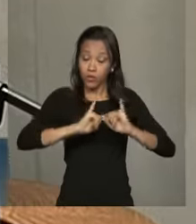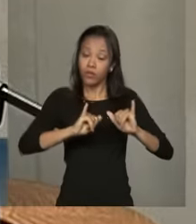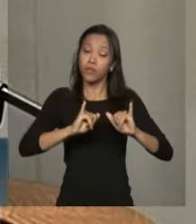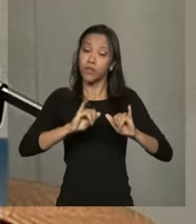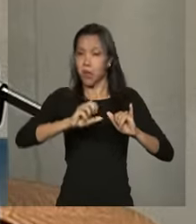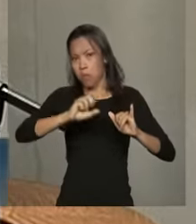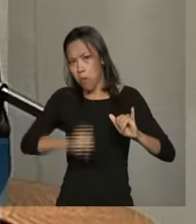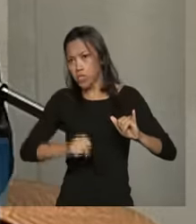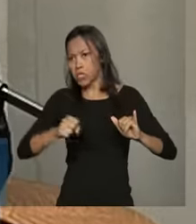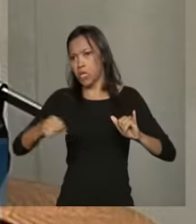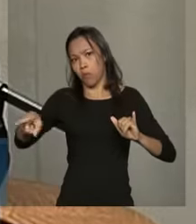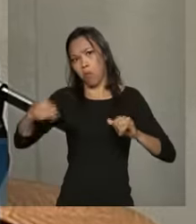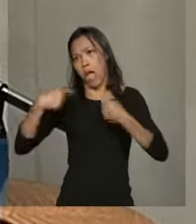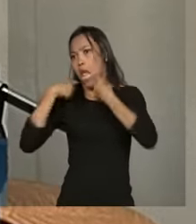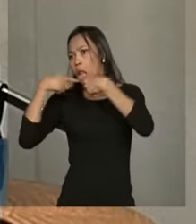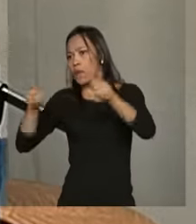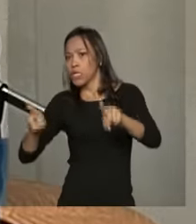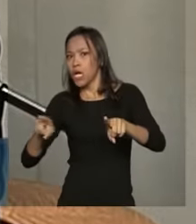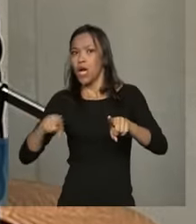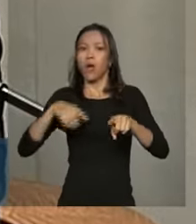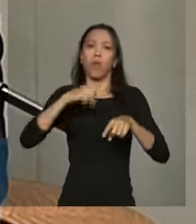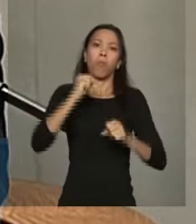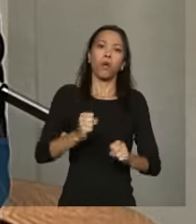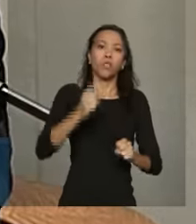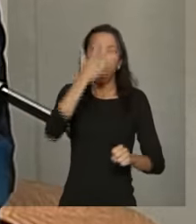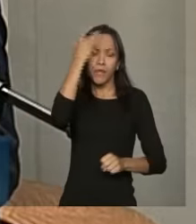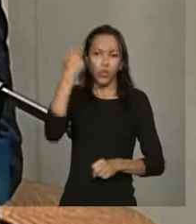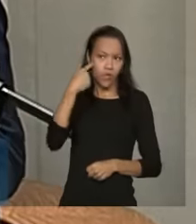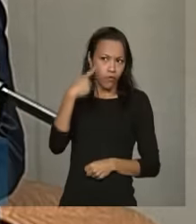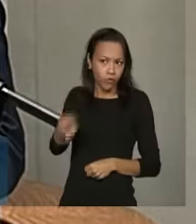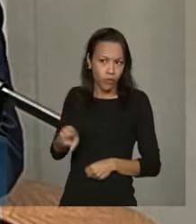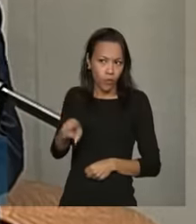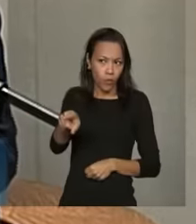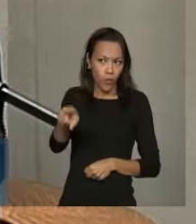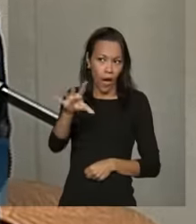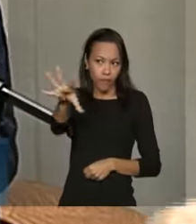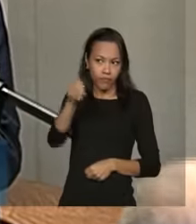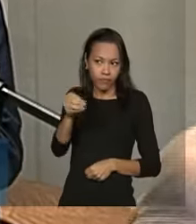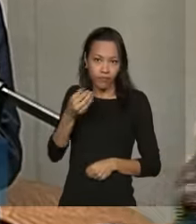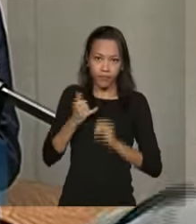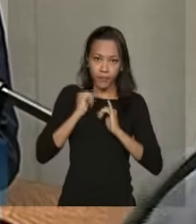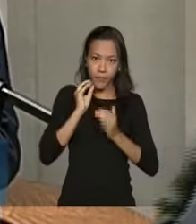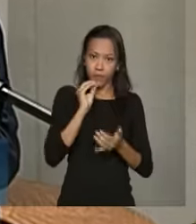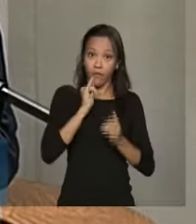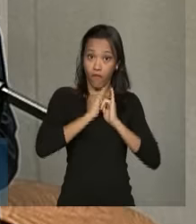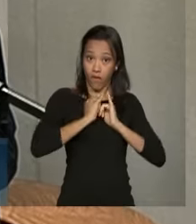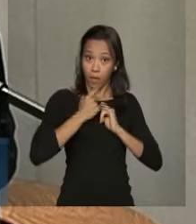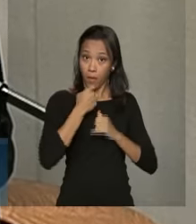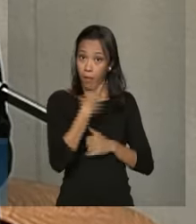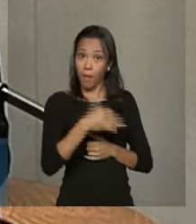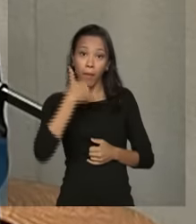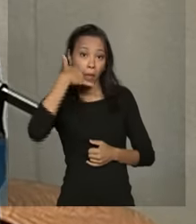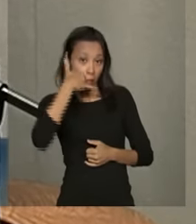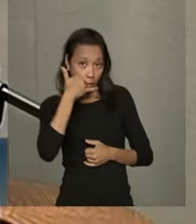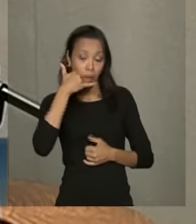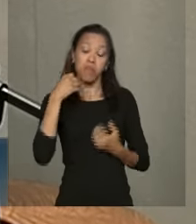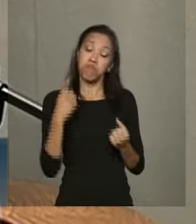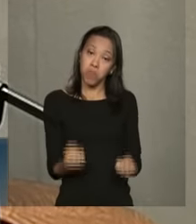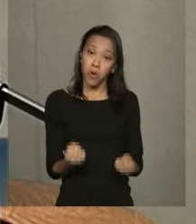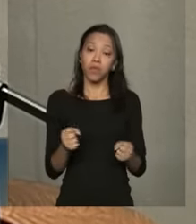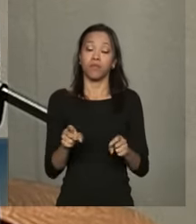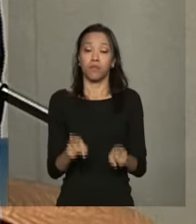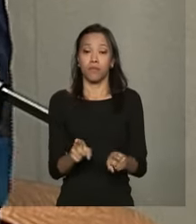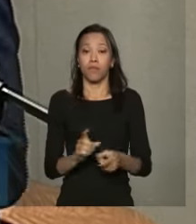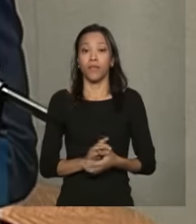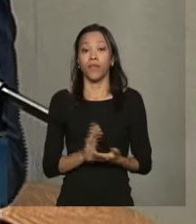podem ser uma denúncia podem ser uma testemunha podem ser uma acusação sobre alguma atuação de organizações criminosas nesses